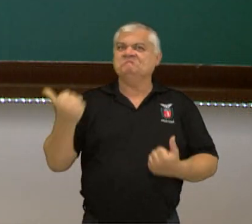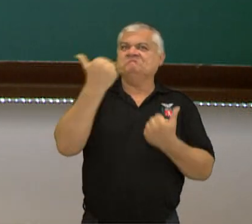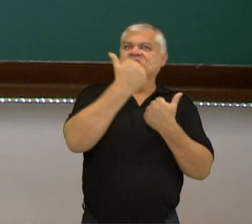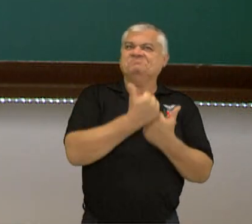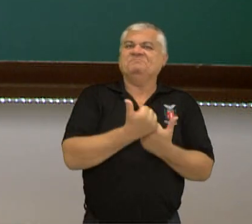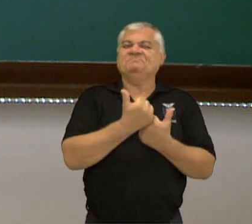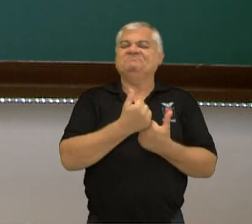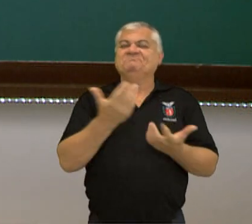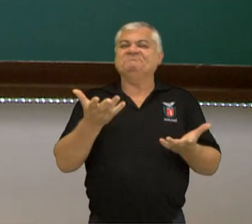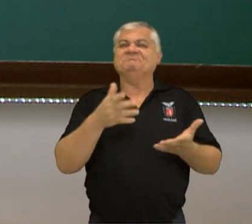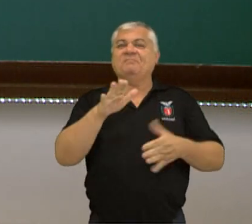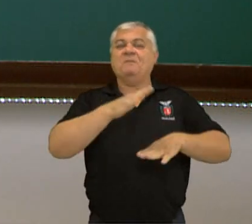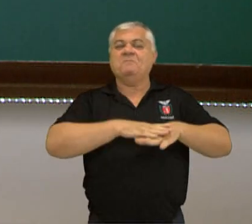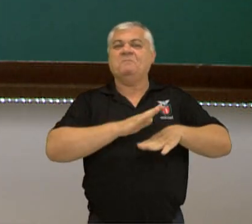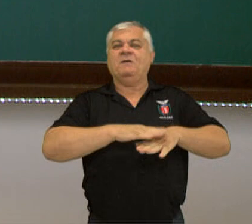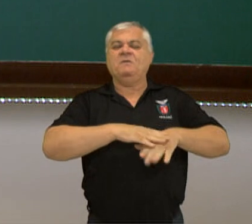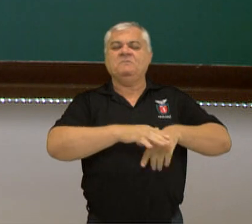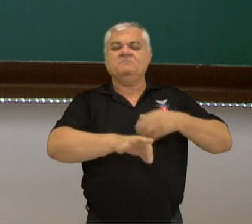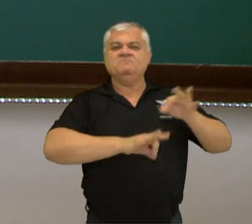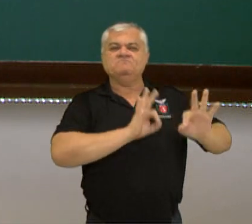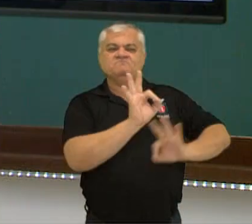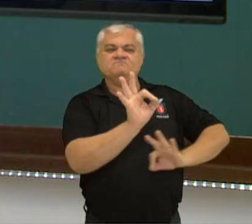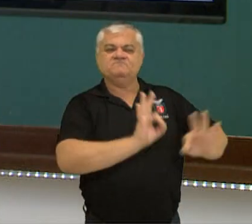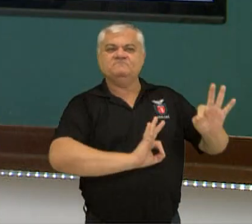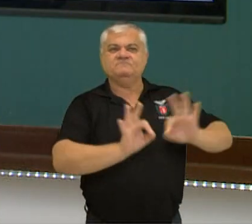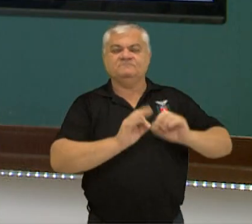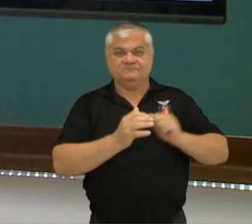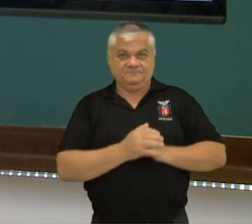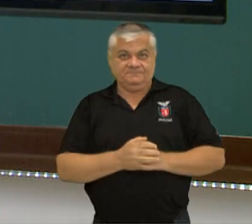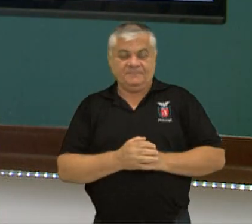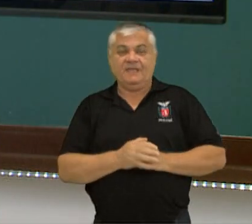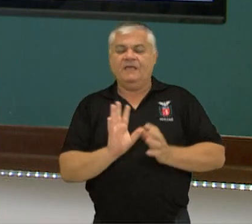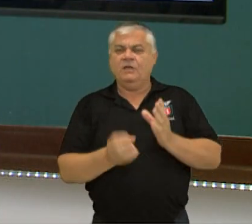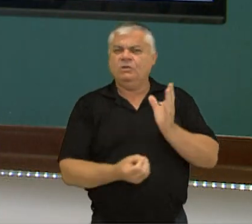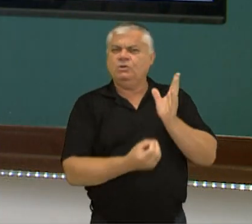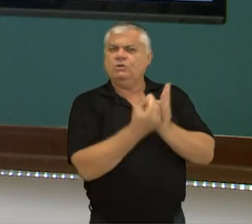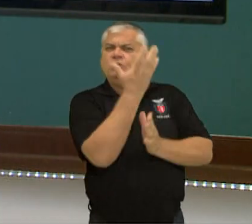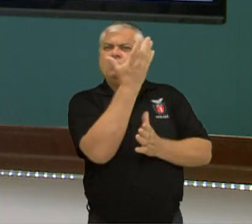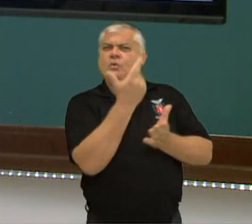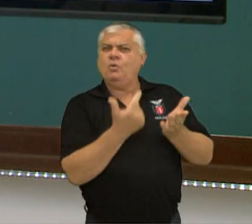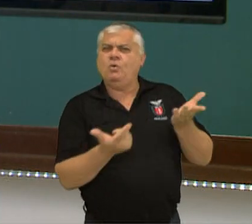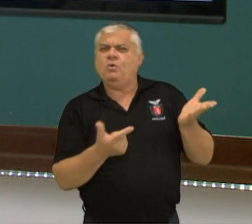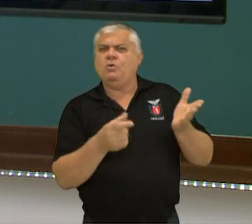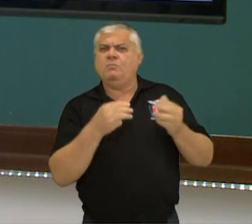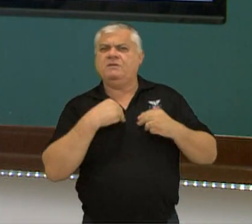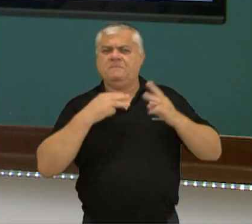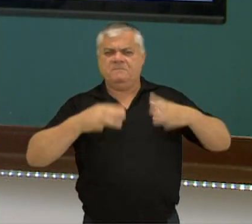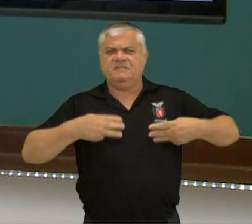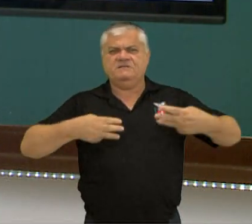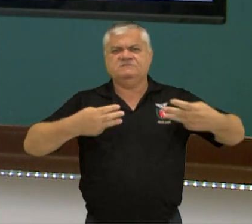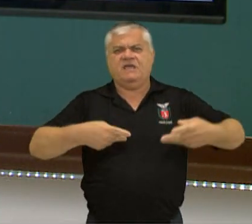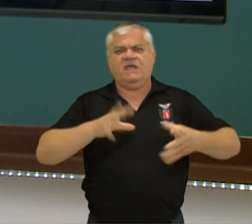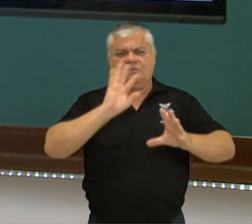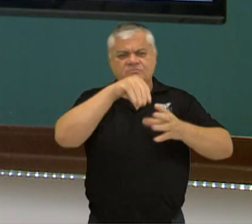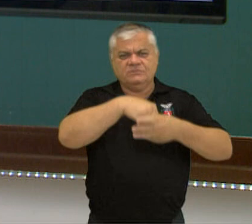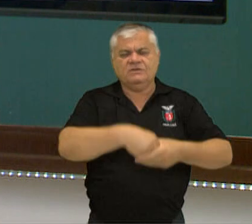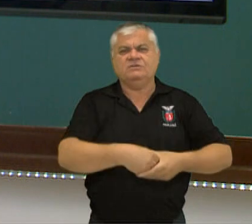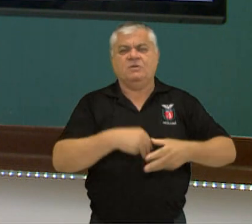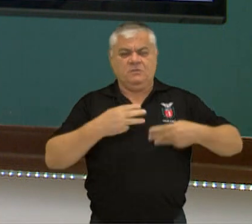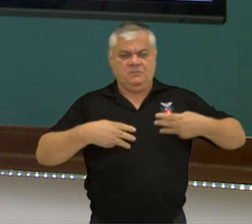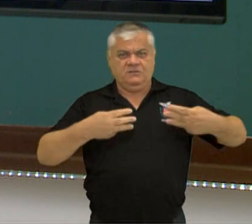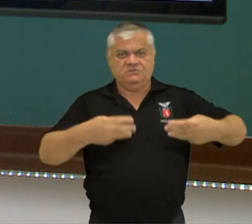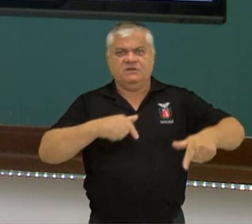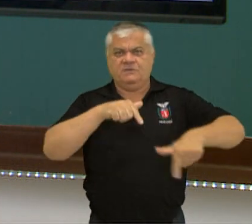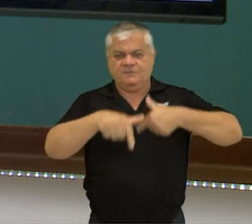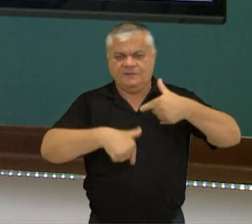colocando a sua maneira de governar, como, por exemplo, criando novos ministérios no Brasil, como o Ministério